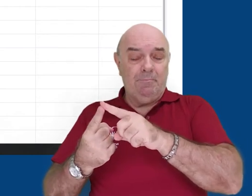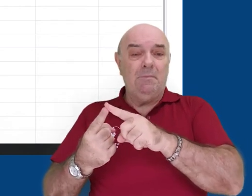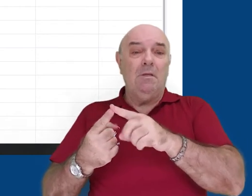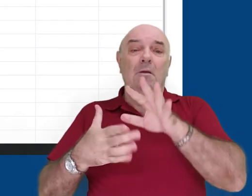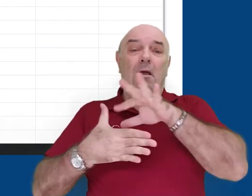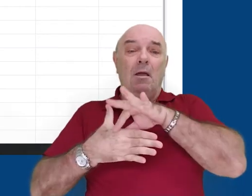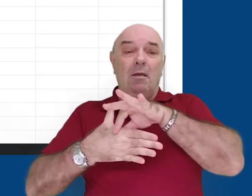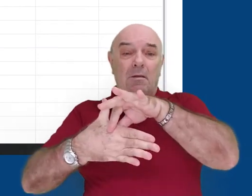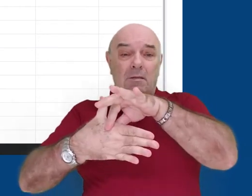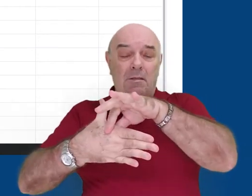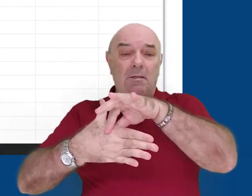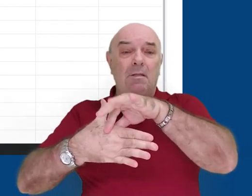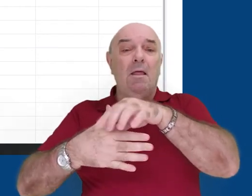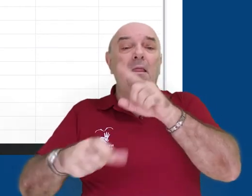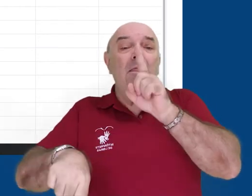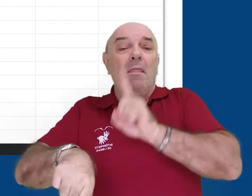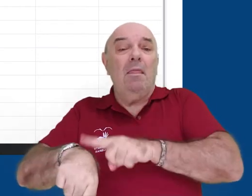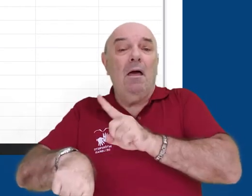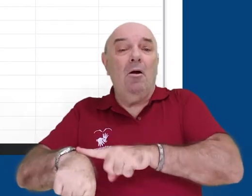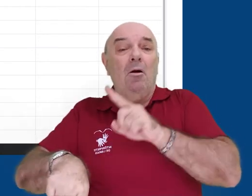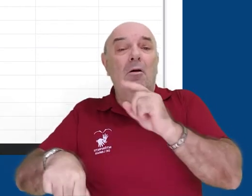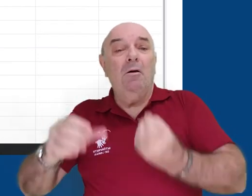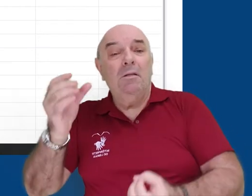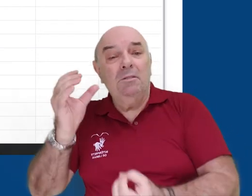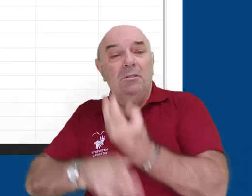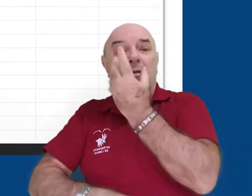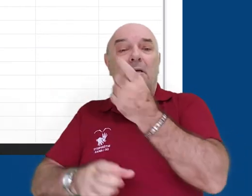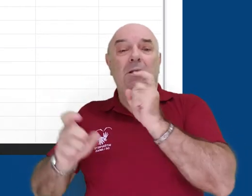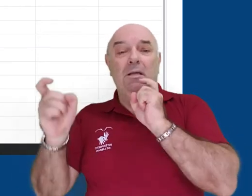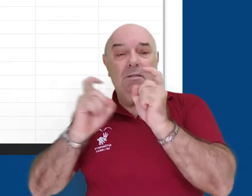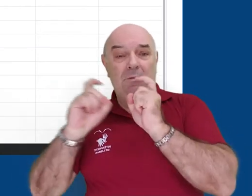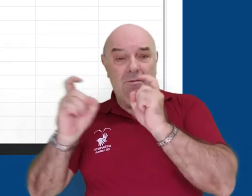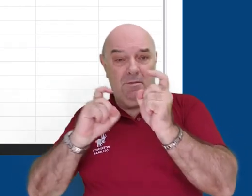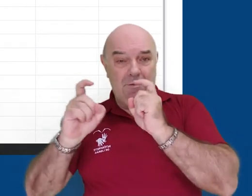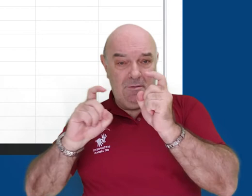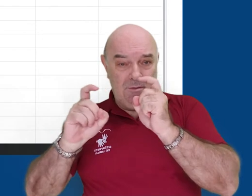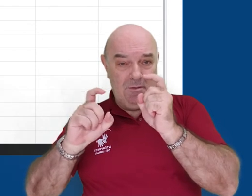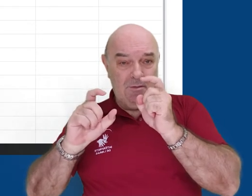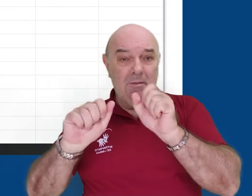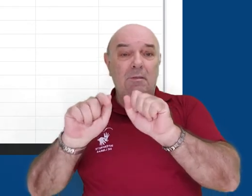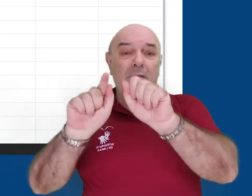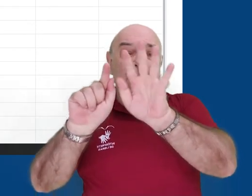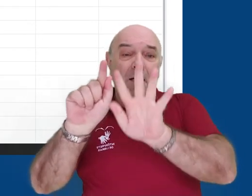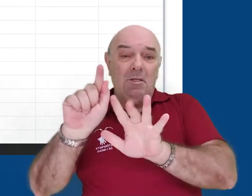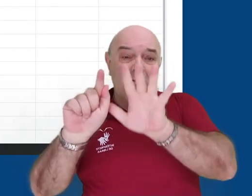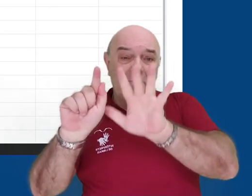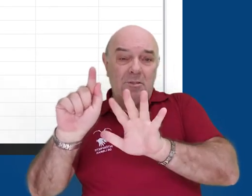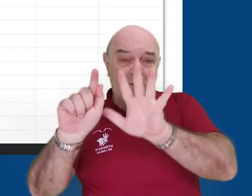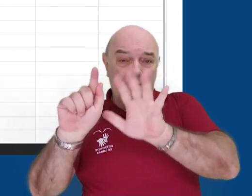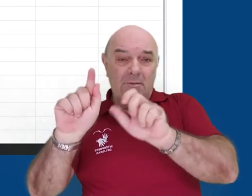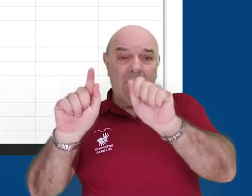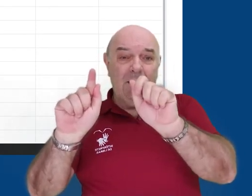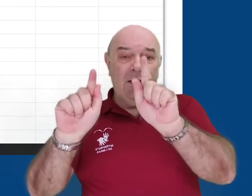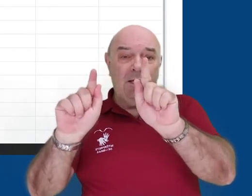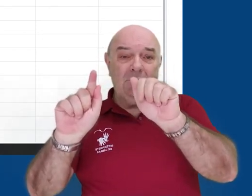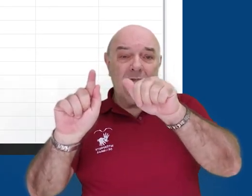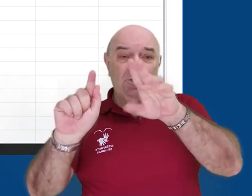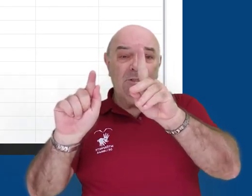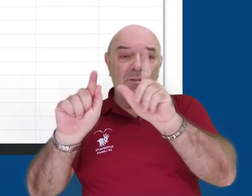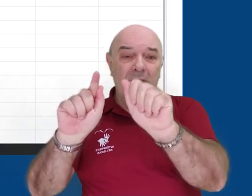acrescentar o anexo no momento da criação ou da edição do evento no Google Agenda.